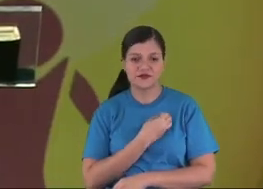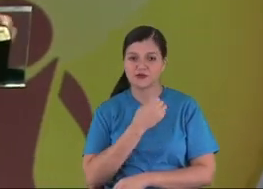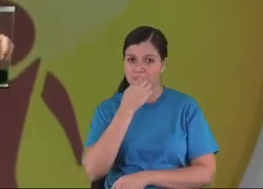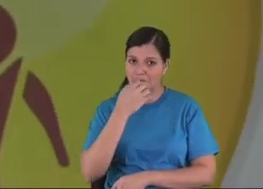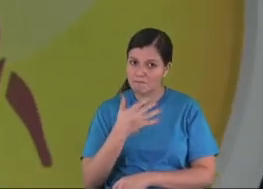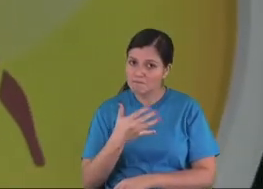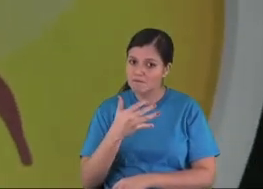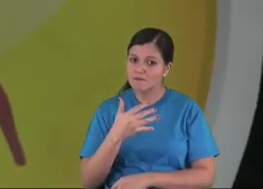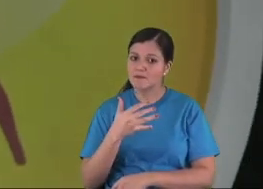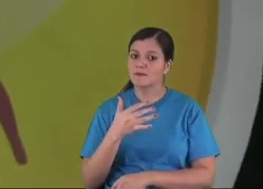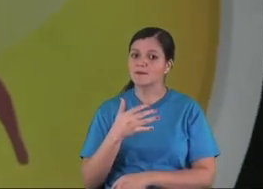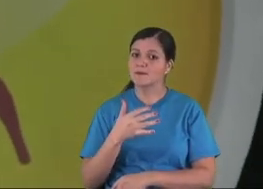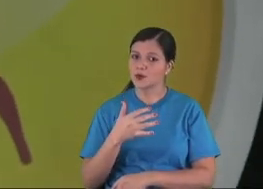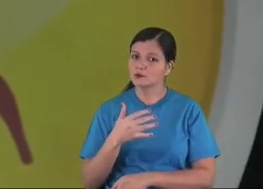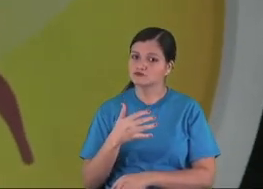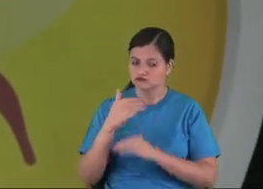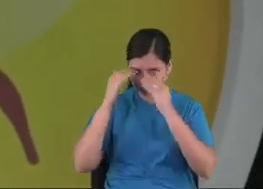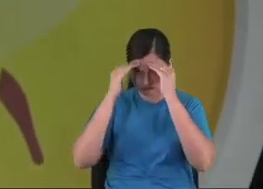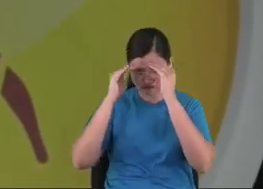eficazes, produtivas.